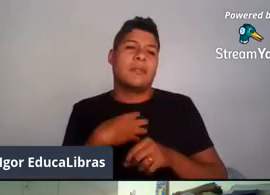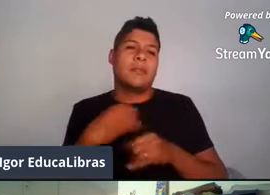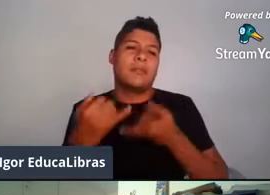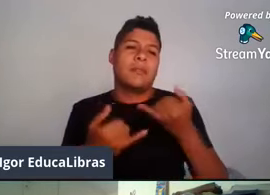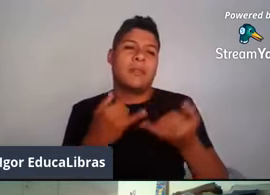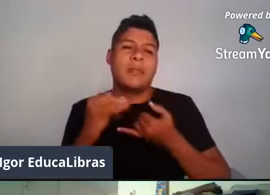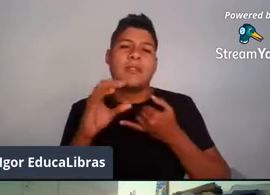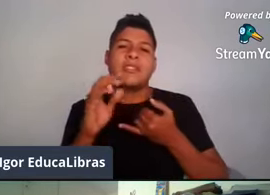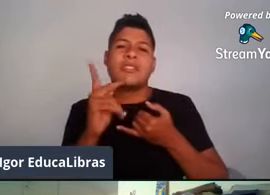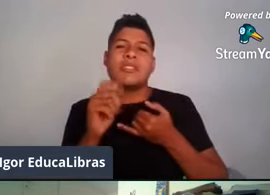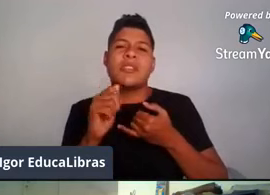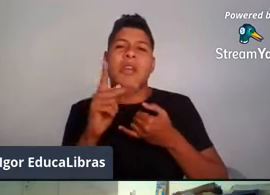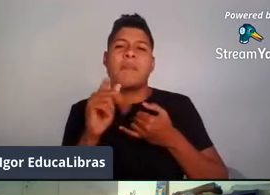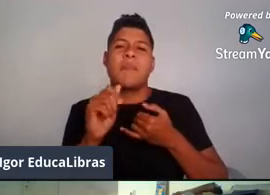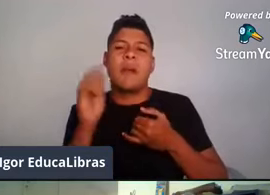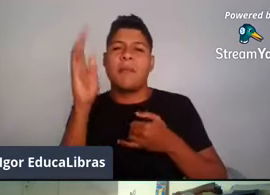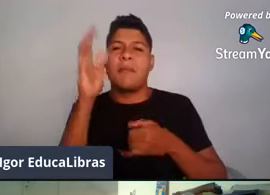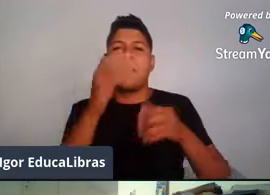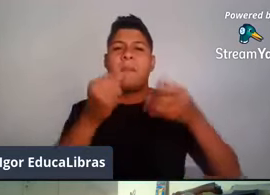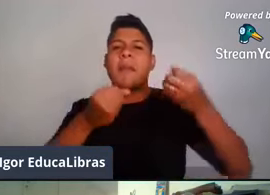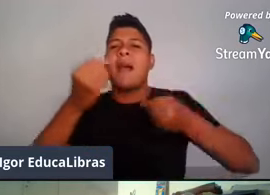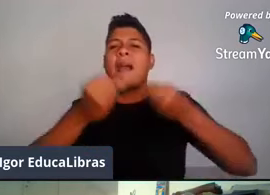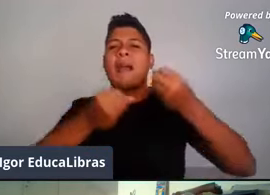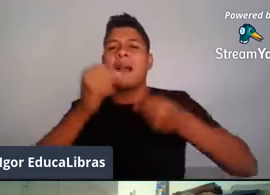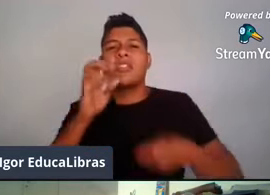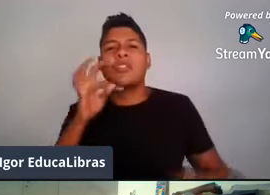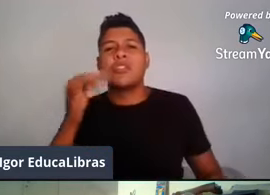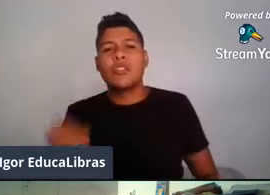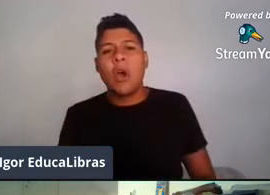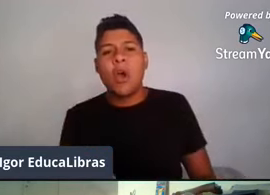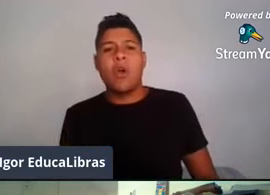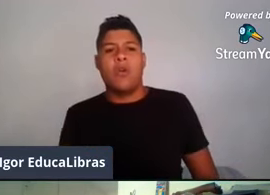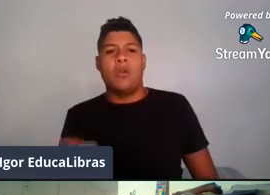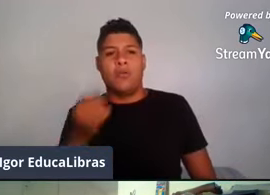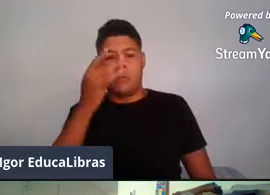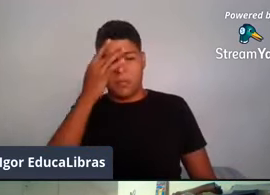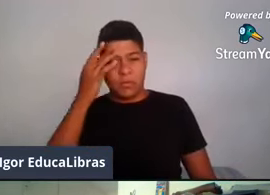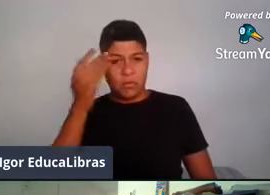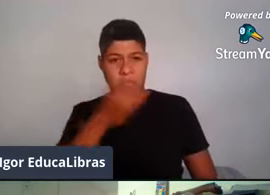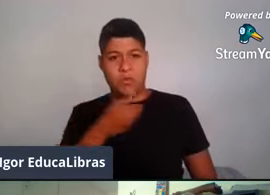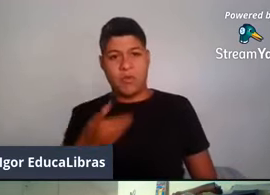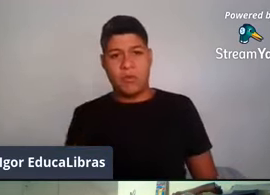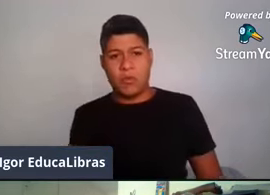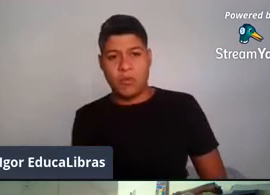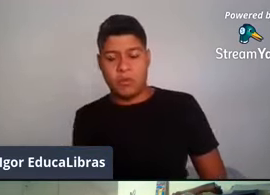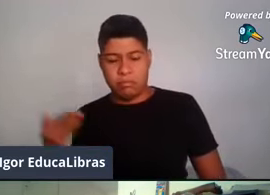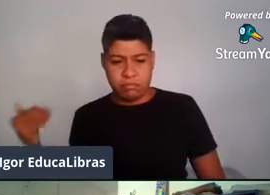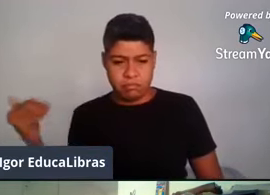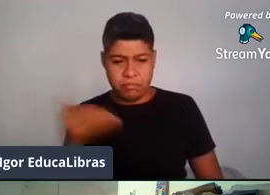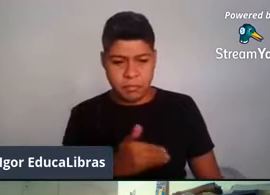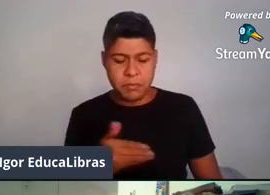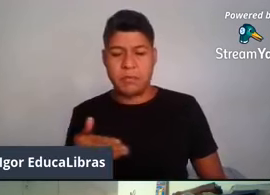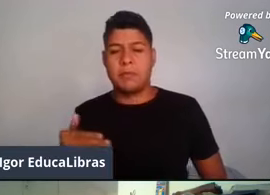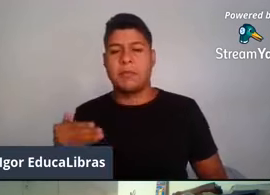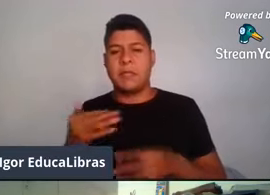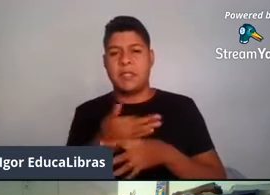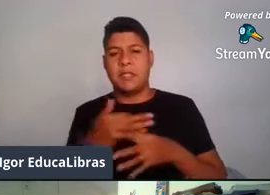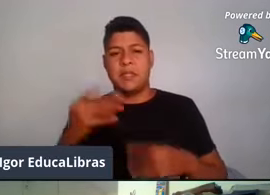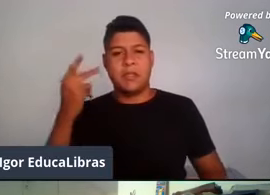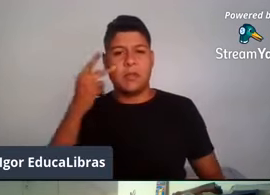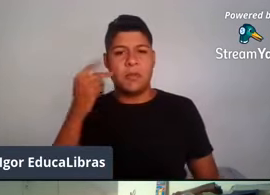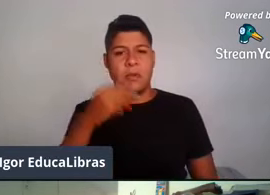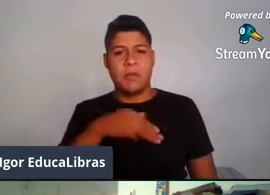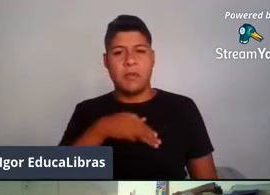chapa branca, que é só os agentes públicos que atuam na cidade de São Paulo, do Ministério